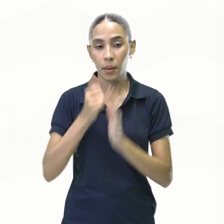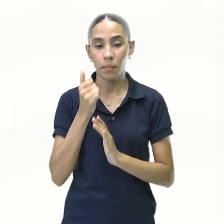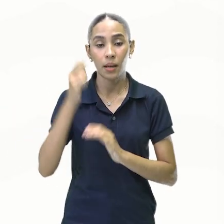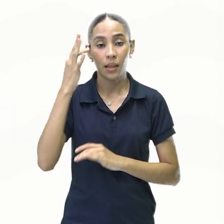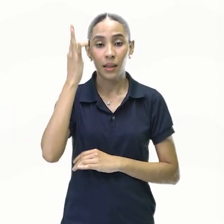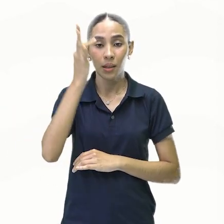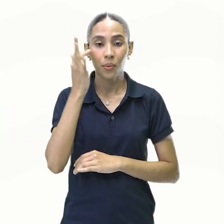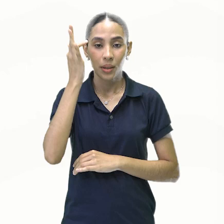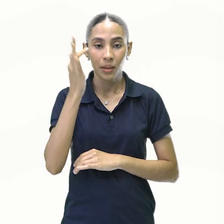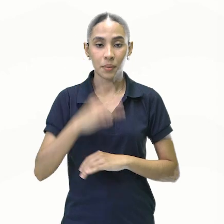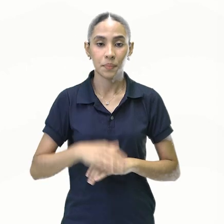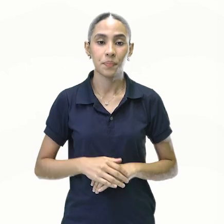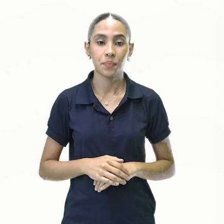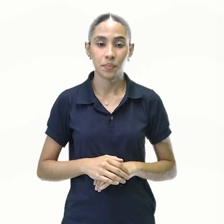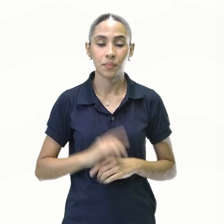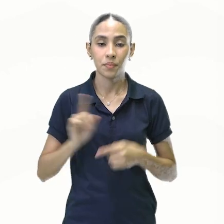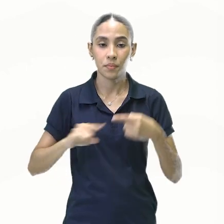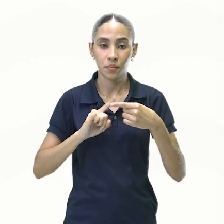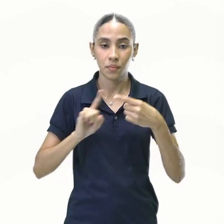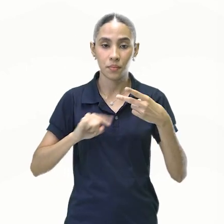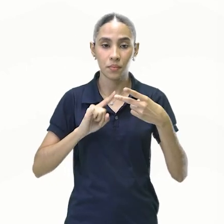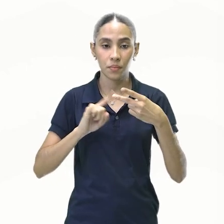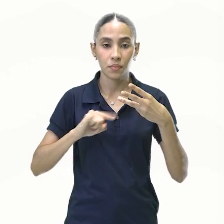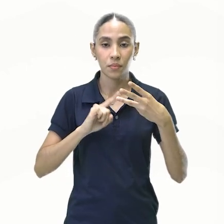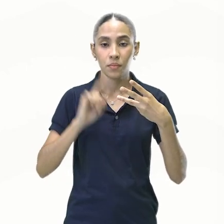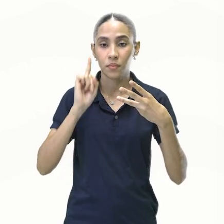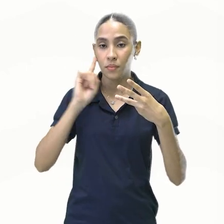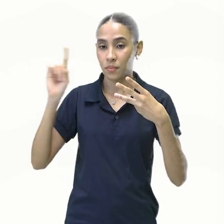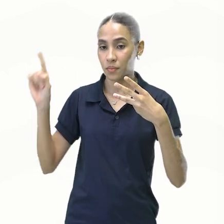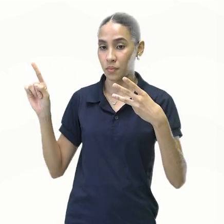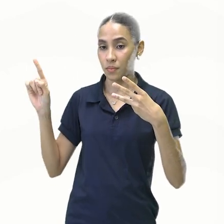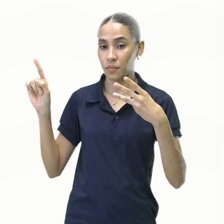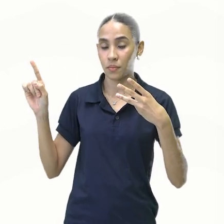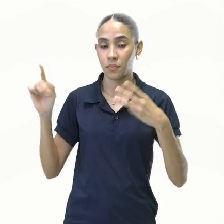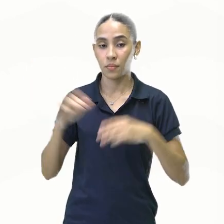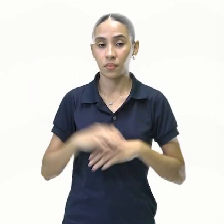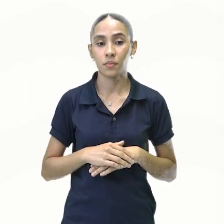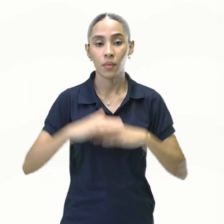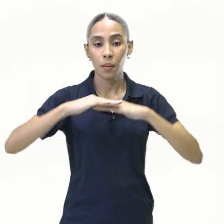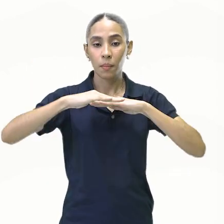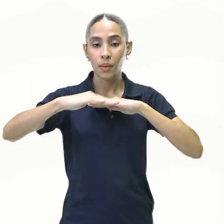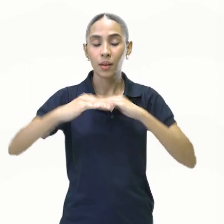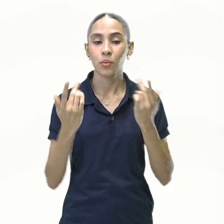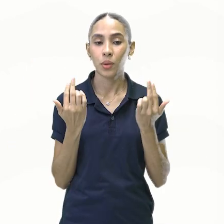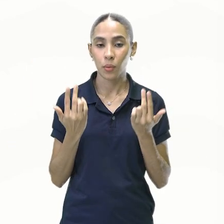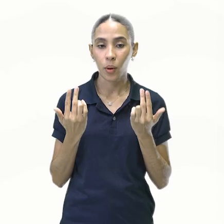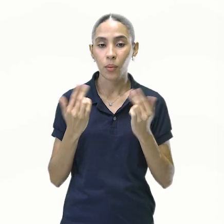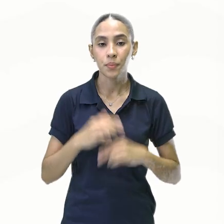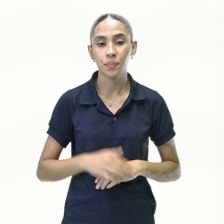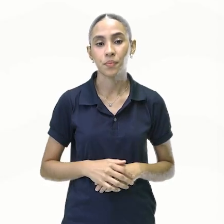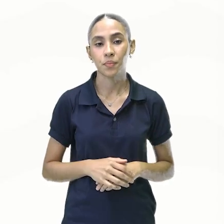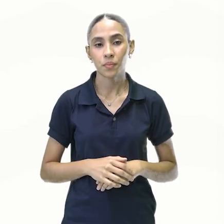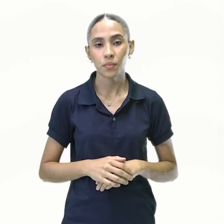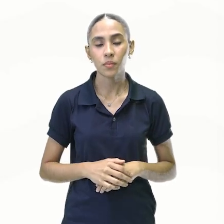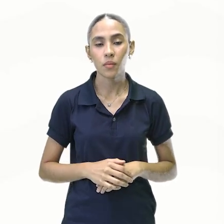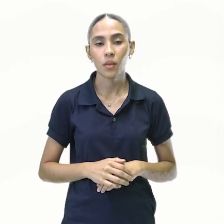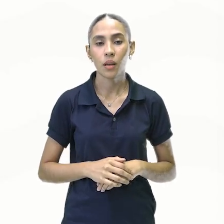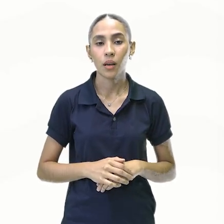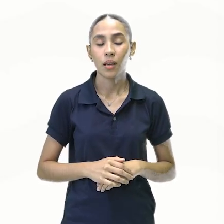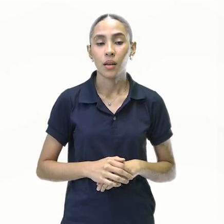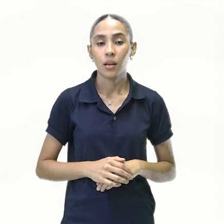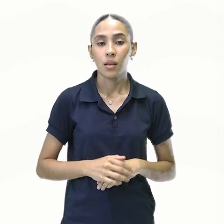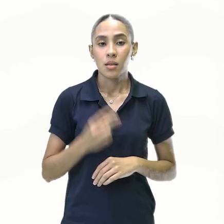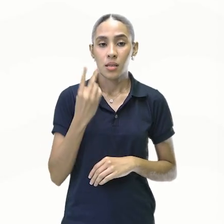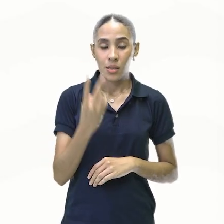Raio incidente, raio refletido, reta normal, estão contidos no mesmo plano. A segunda lei da